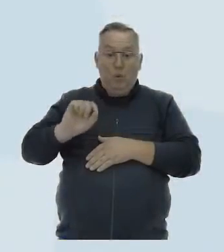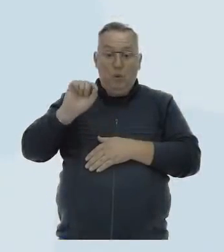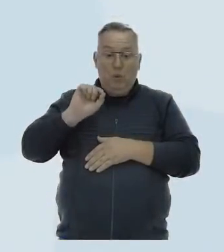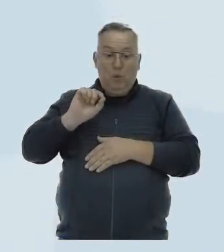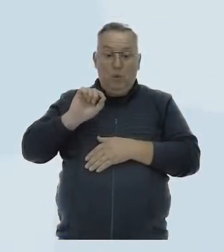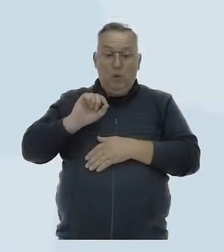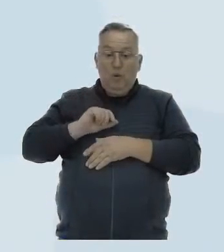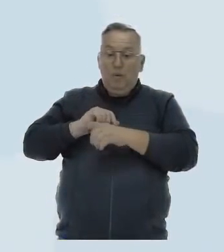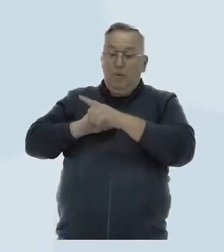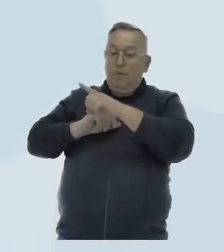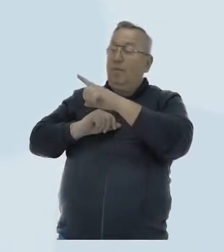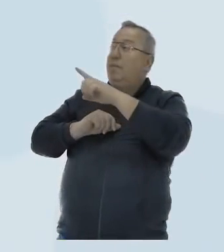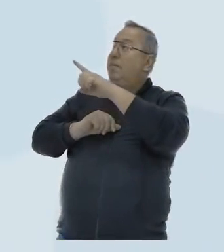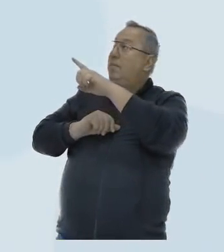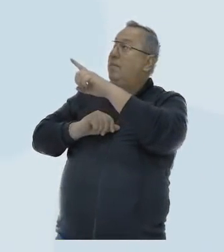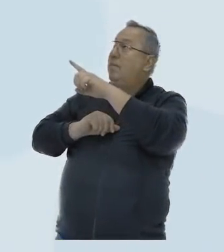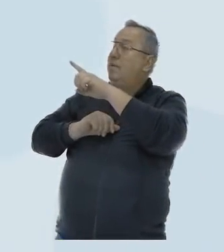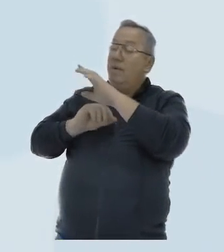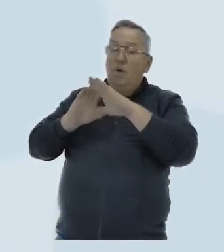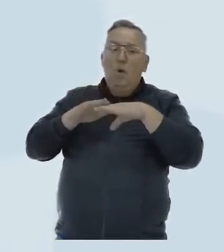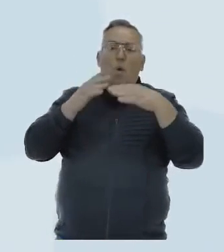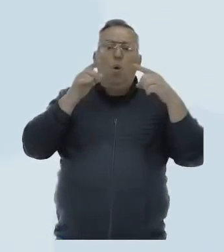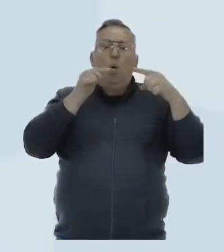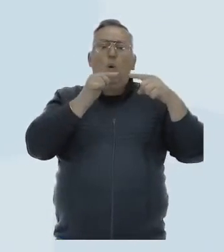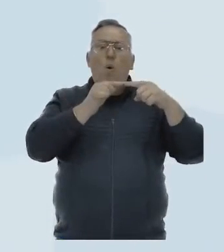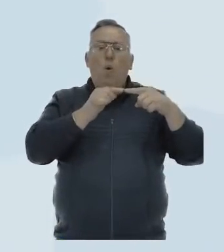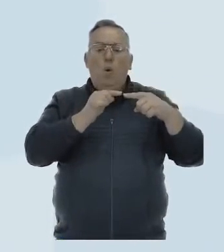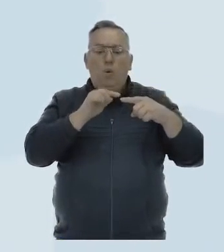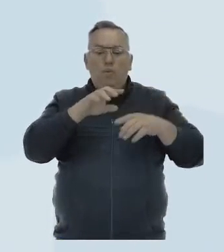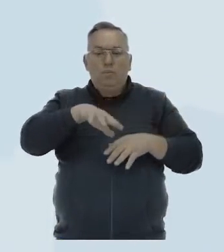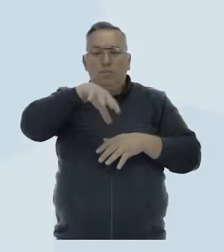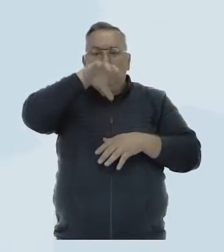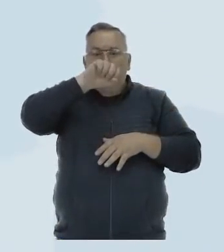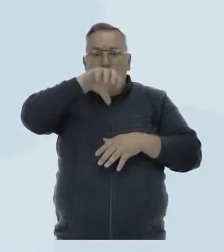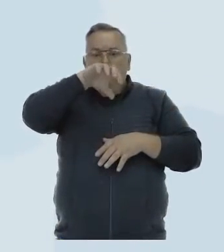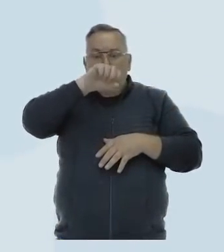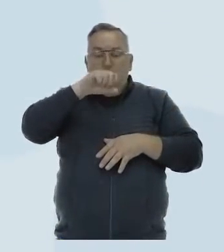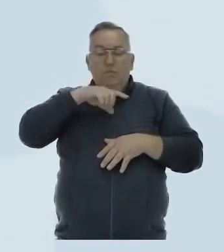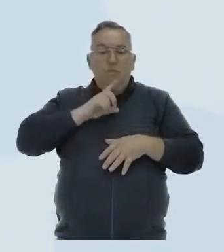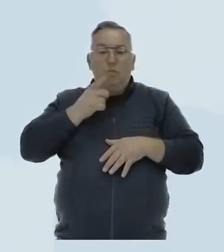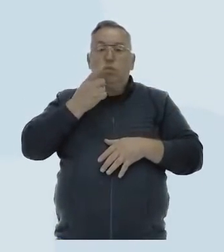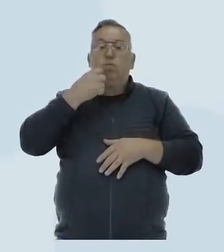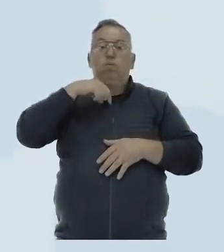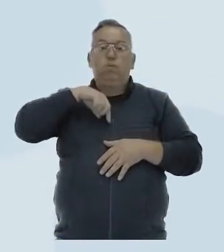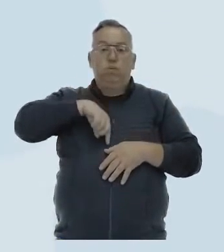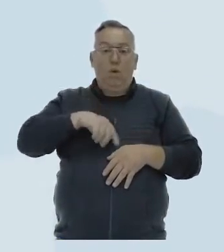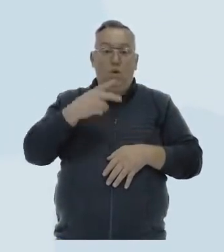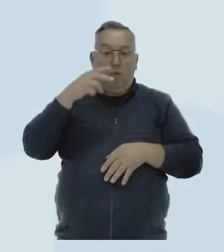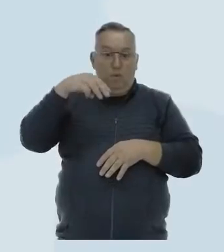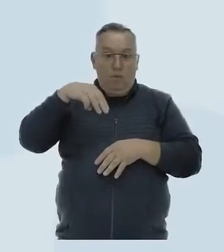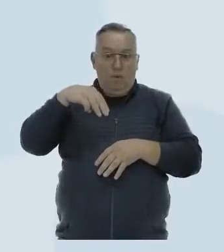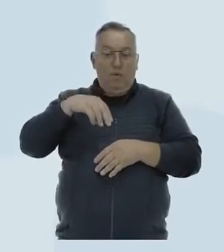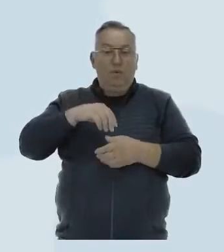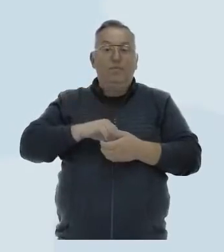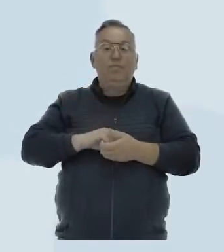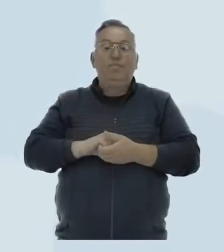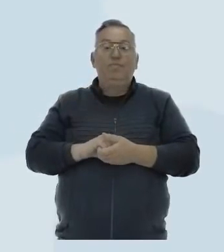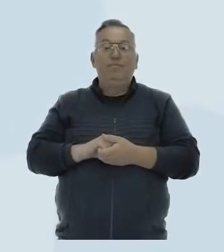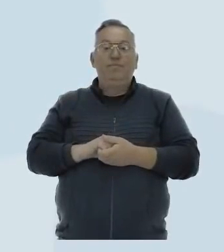qual é a relação, então, entre respiração e digestão? Vou dar 2 minutinhos para você.